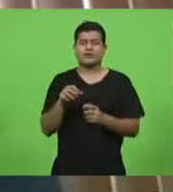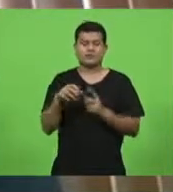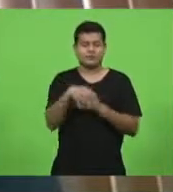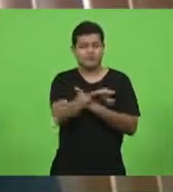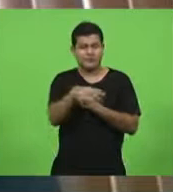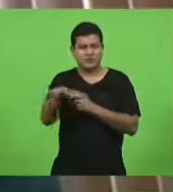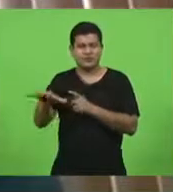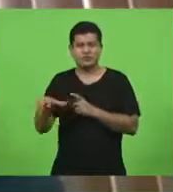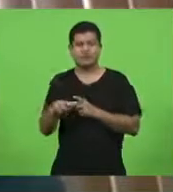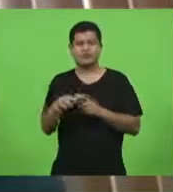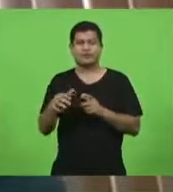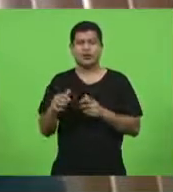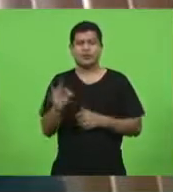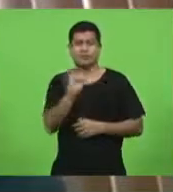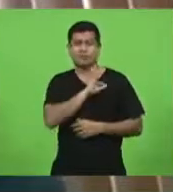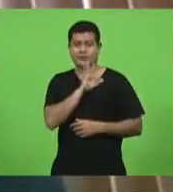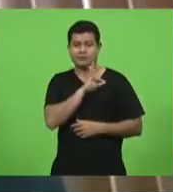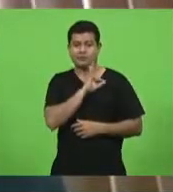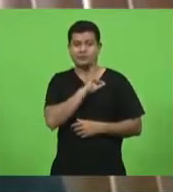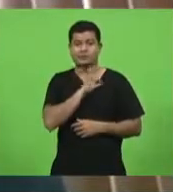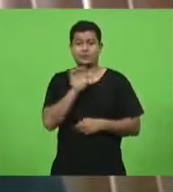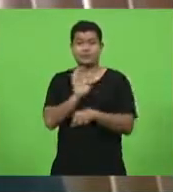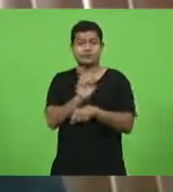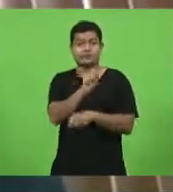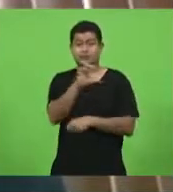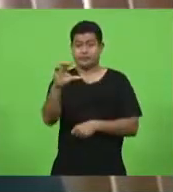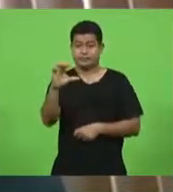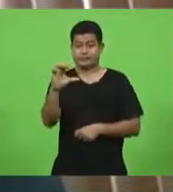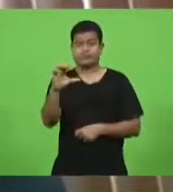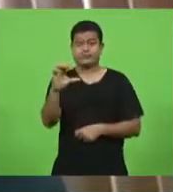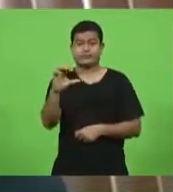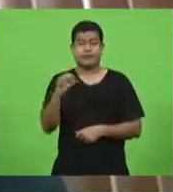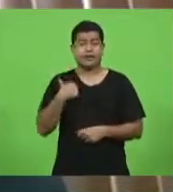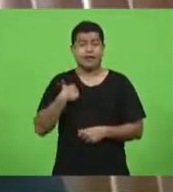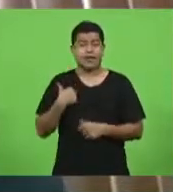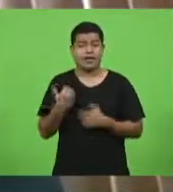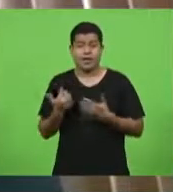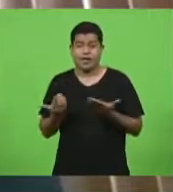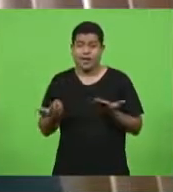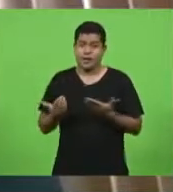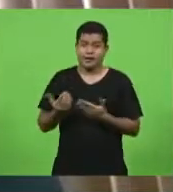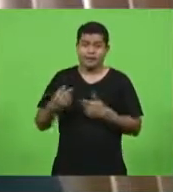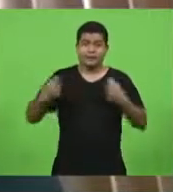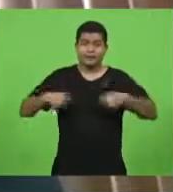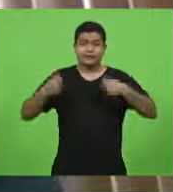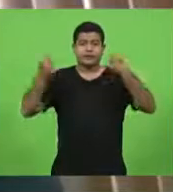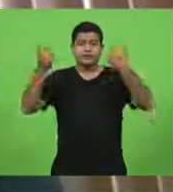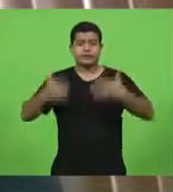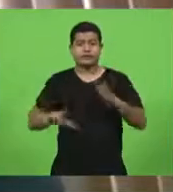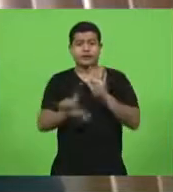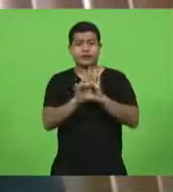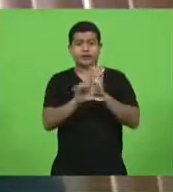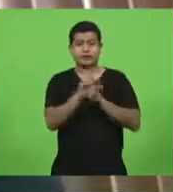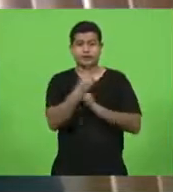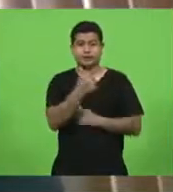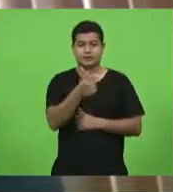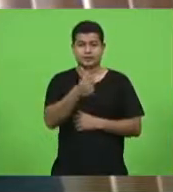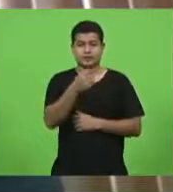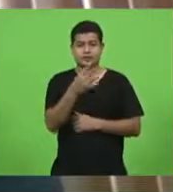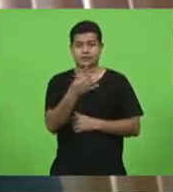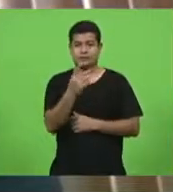do Estado de Santa Catarina. Cabe salientar a todos que a Lei 741